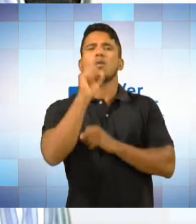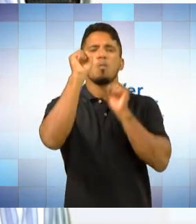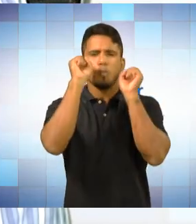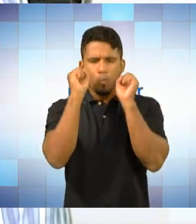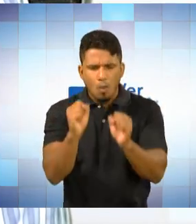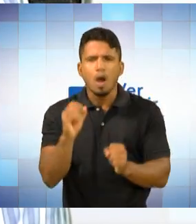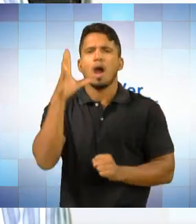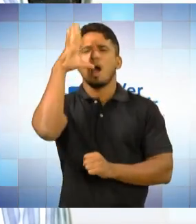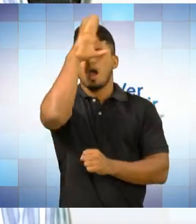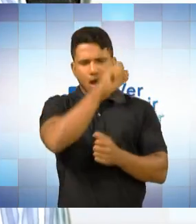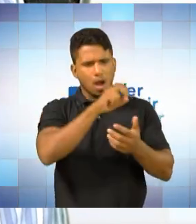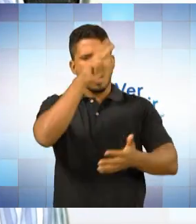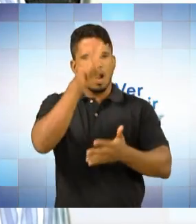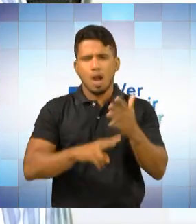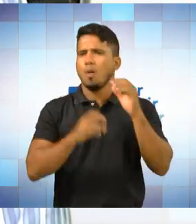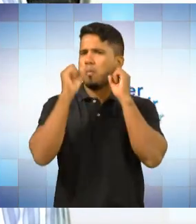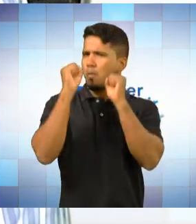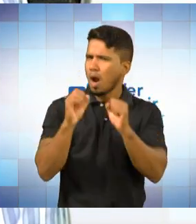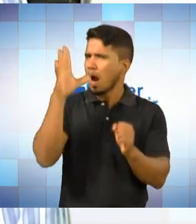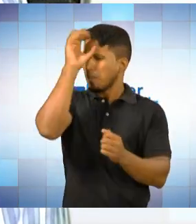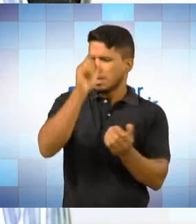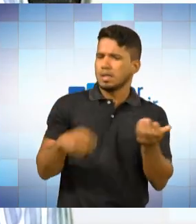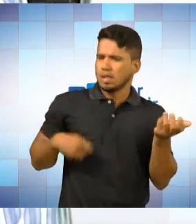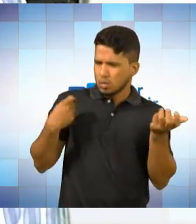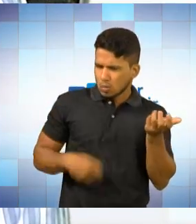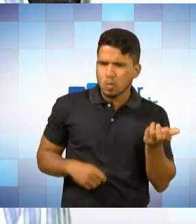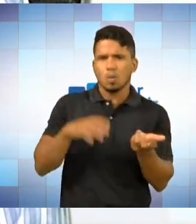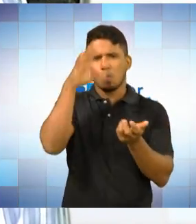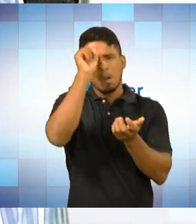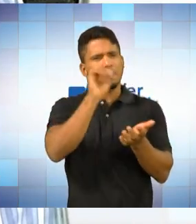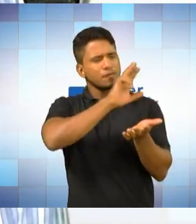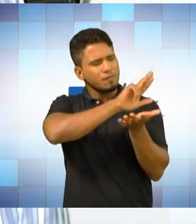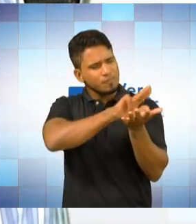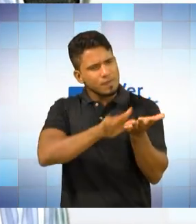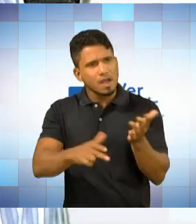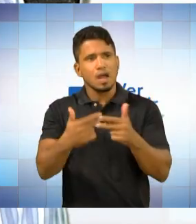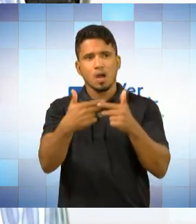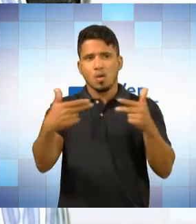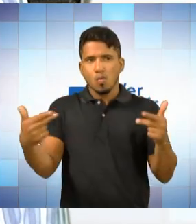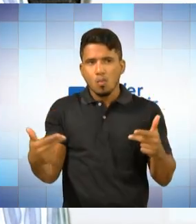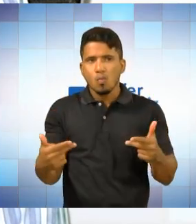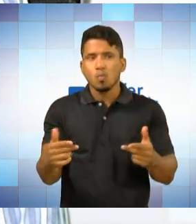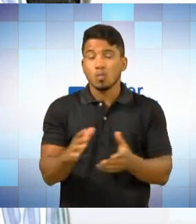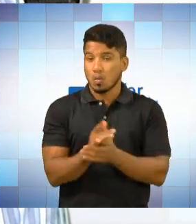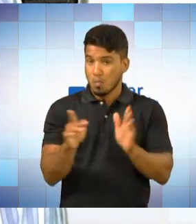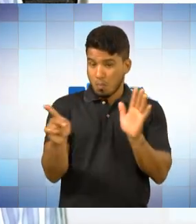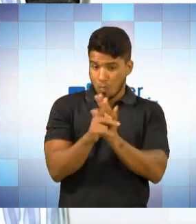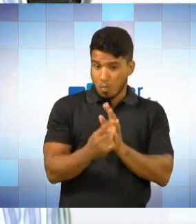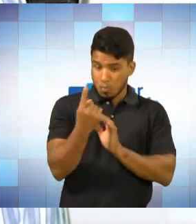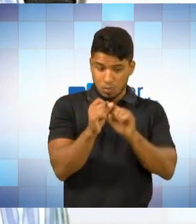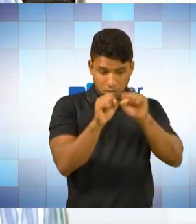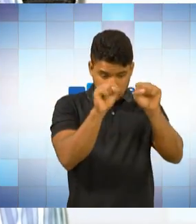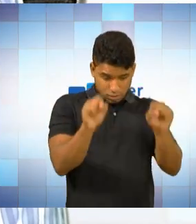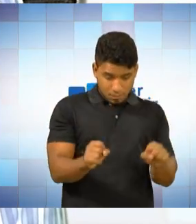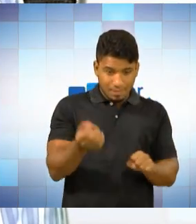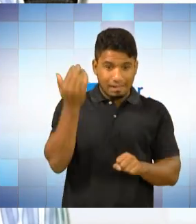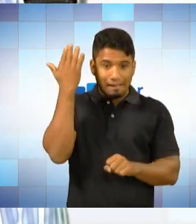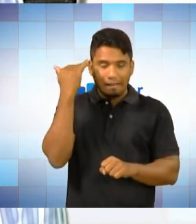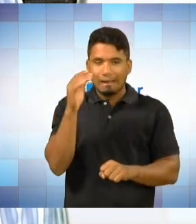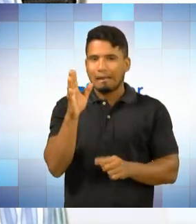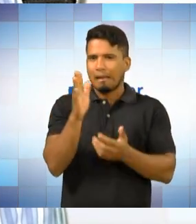aprender a ler, de aprender a tocar, de aprender várias coisas através de um sistema que naquela